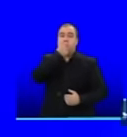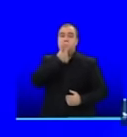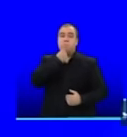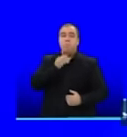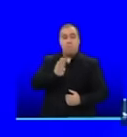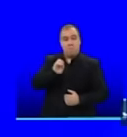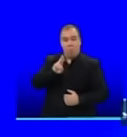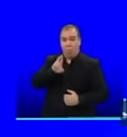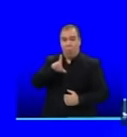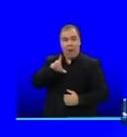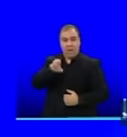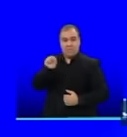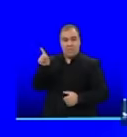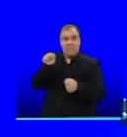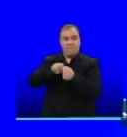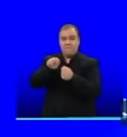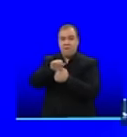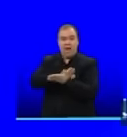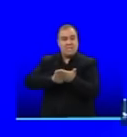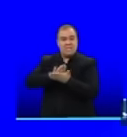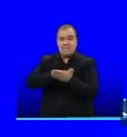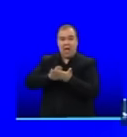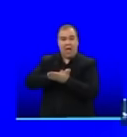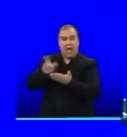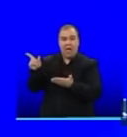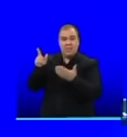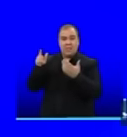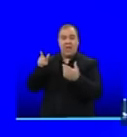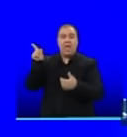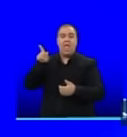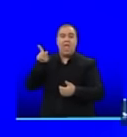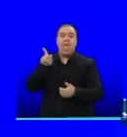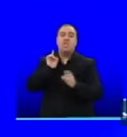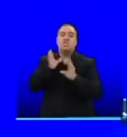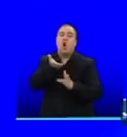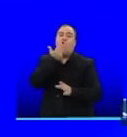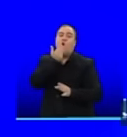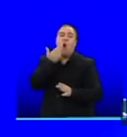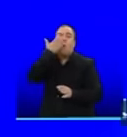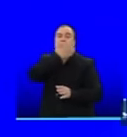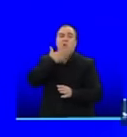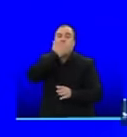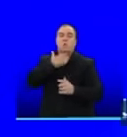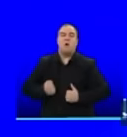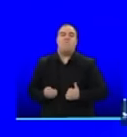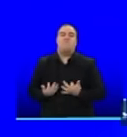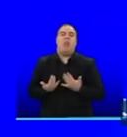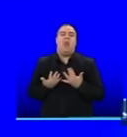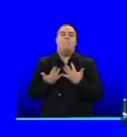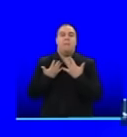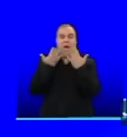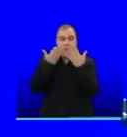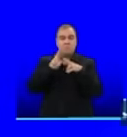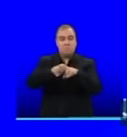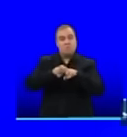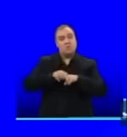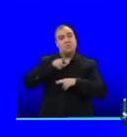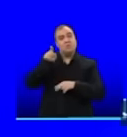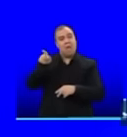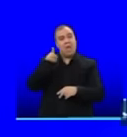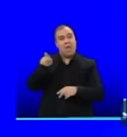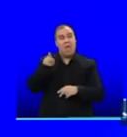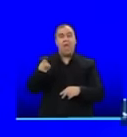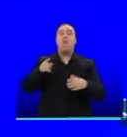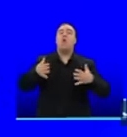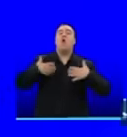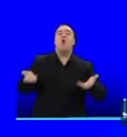nenhum esporte. Por isso que ele é inflamado desse jeito. Por isso que ele é um comedor de açúcar. Por isso que ele tem orgulho de ser um cara lento. Por isso que ele